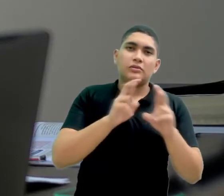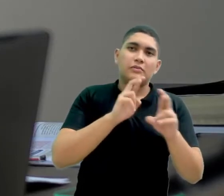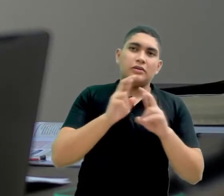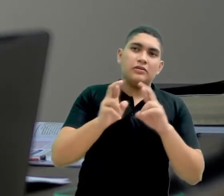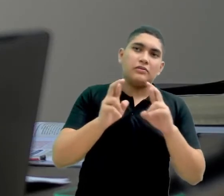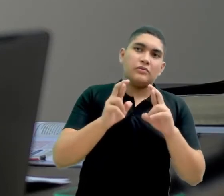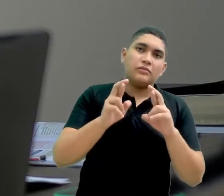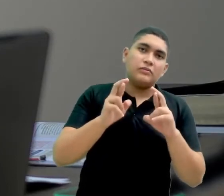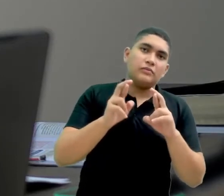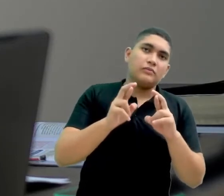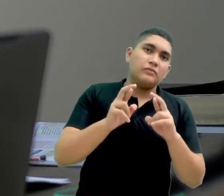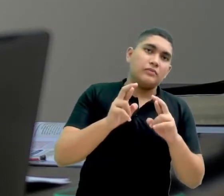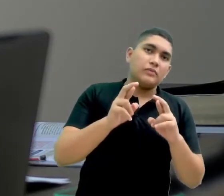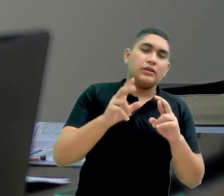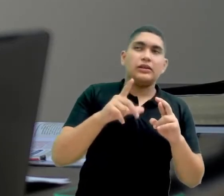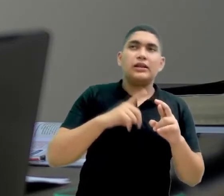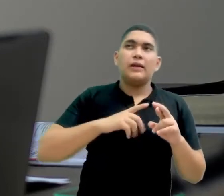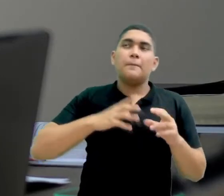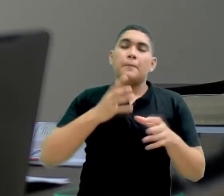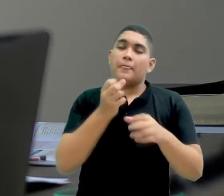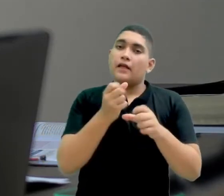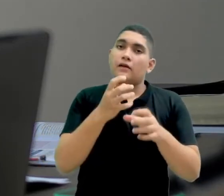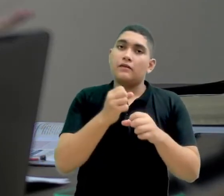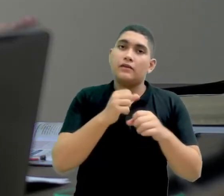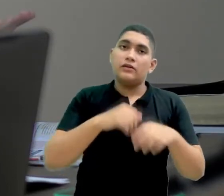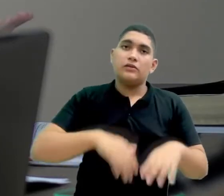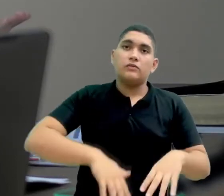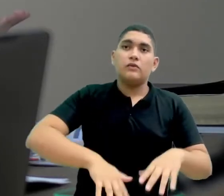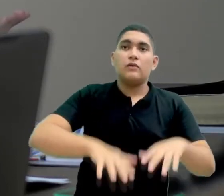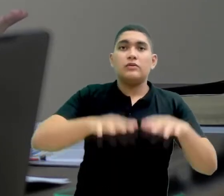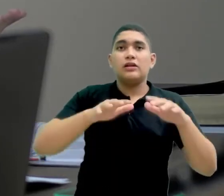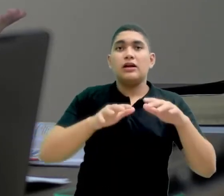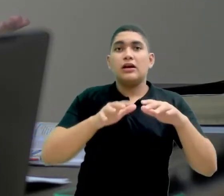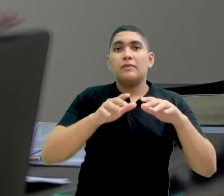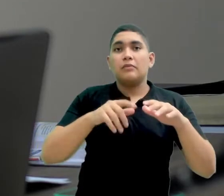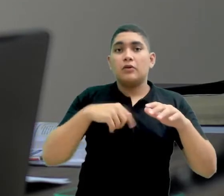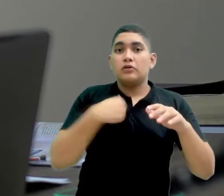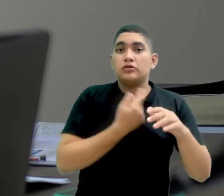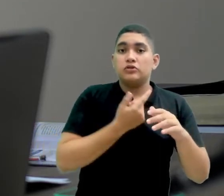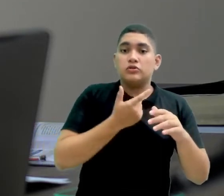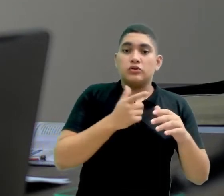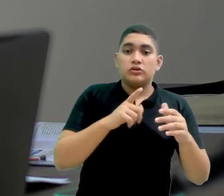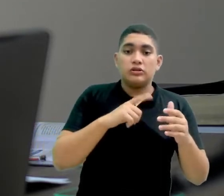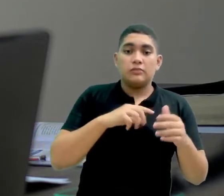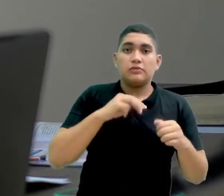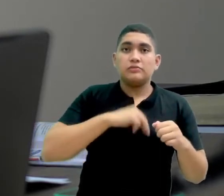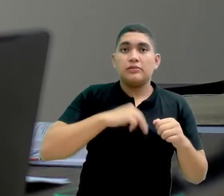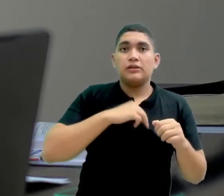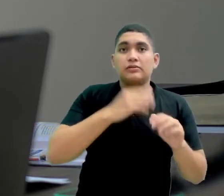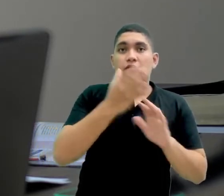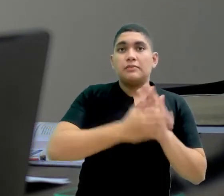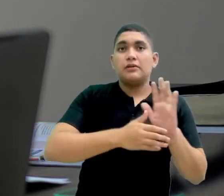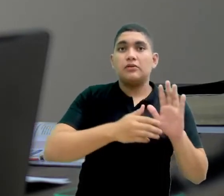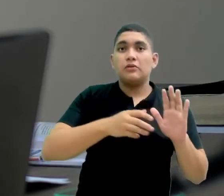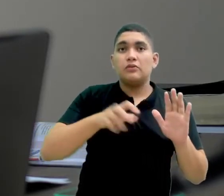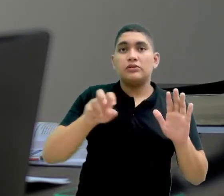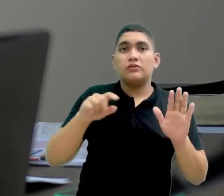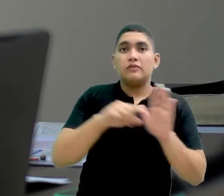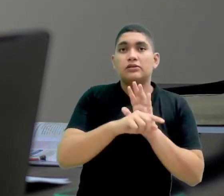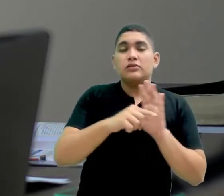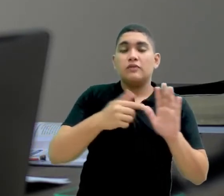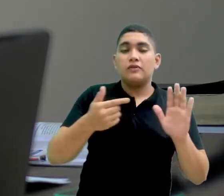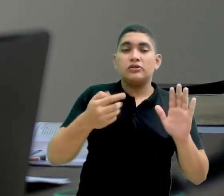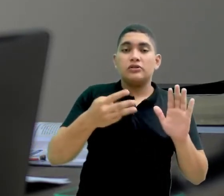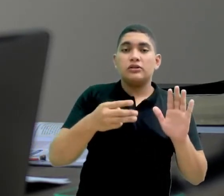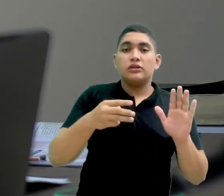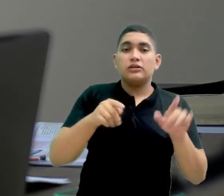temos, primeiramente, a oferta do altar, onde nós temos Mateus capítulo 5, versículos 23 e 24, que vai